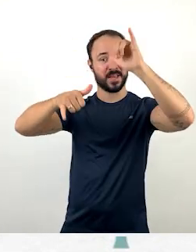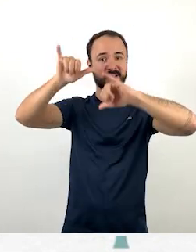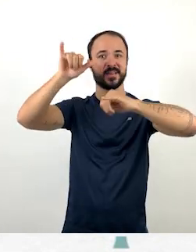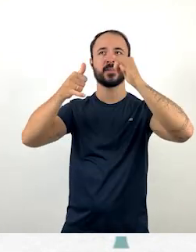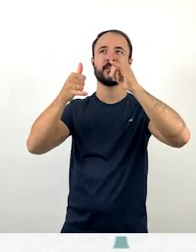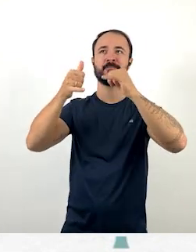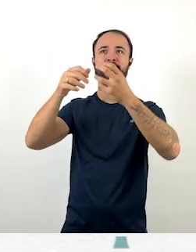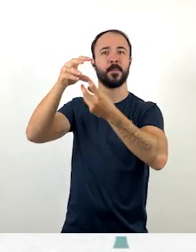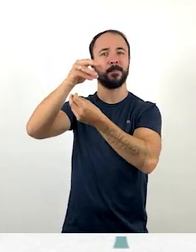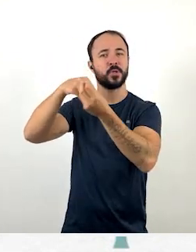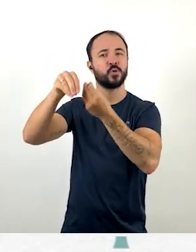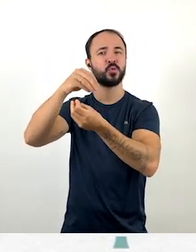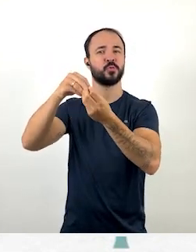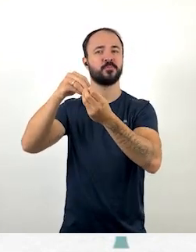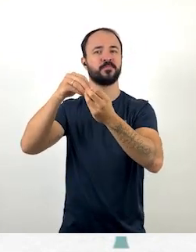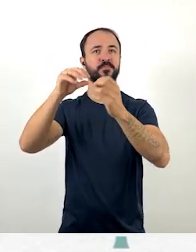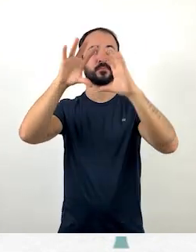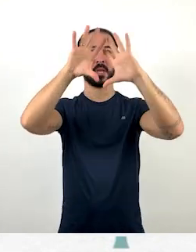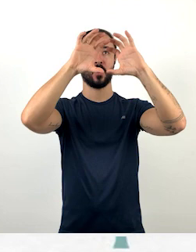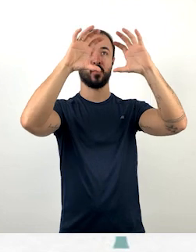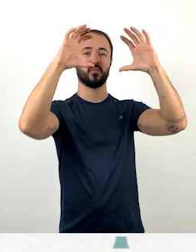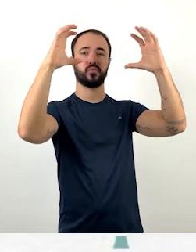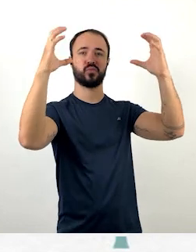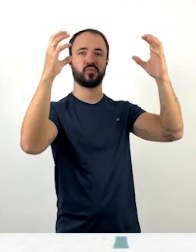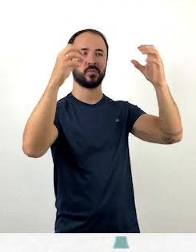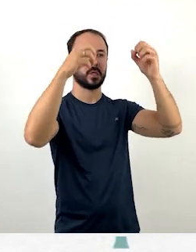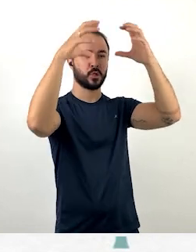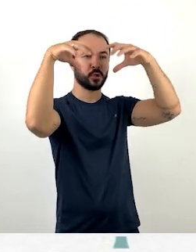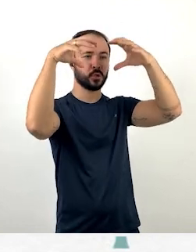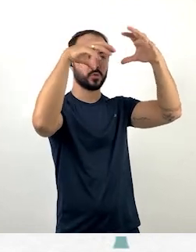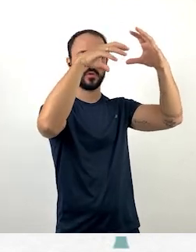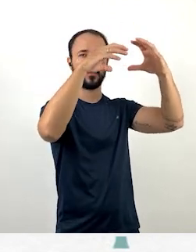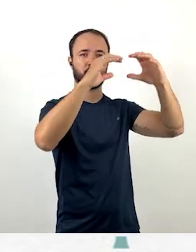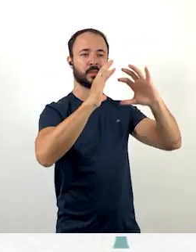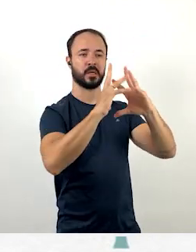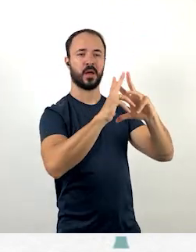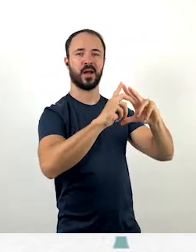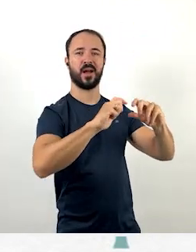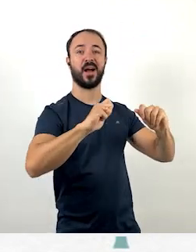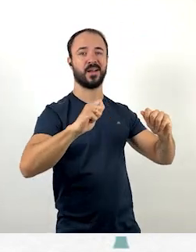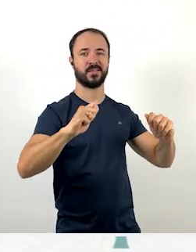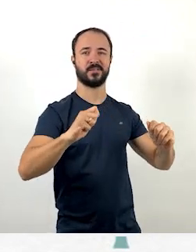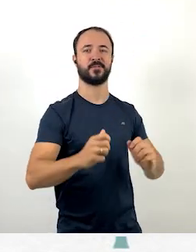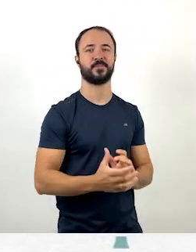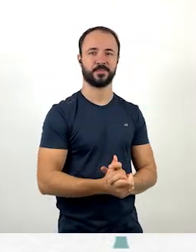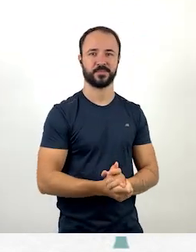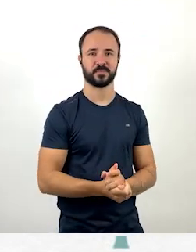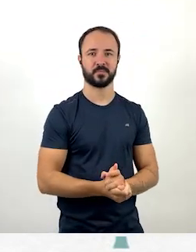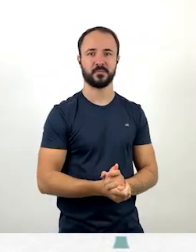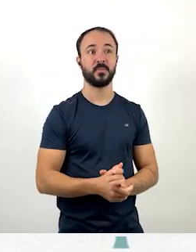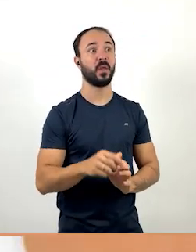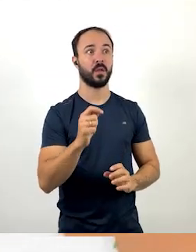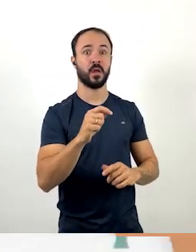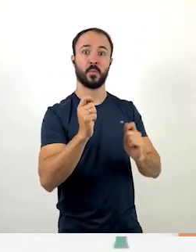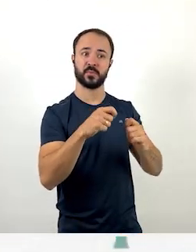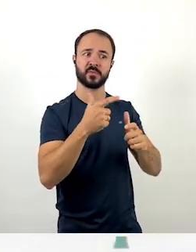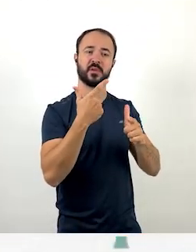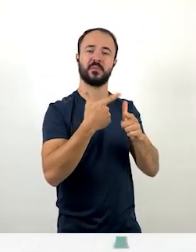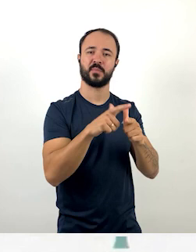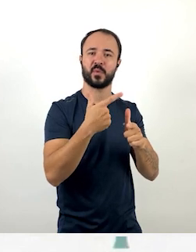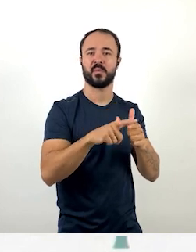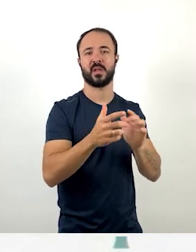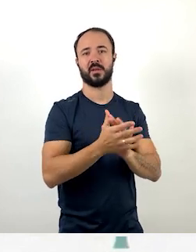óxidos, formando o ácido sulfúrico e o ácido nítrico. A chuva ácida causa inúmeros